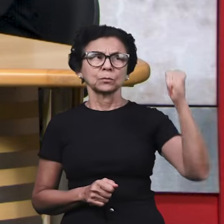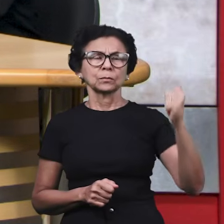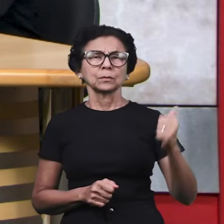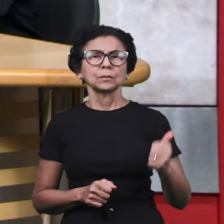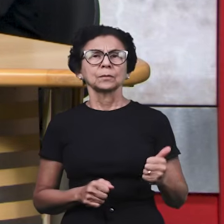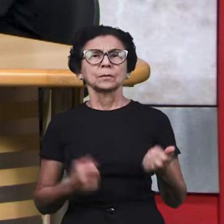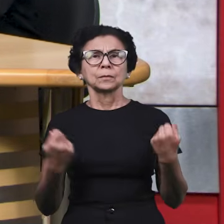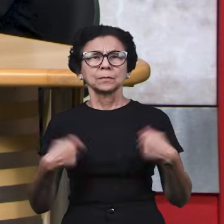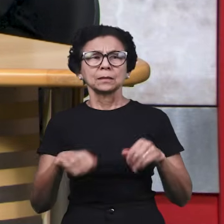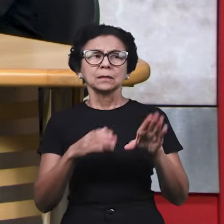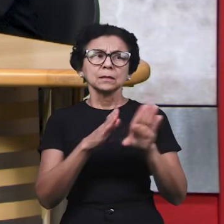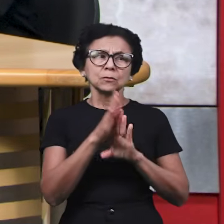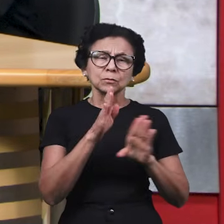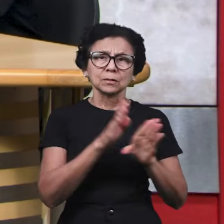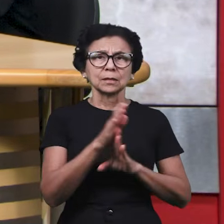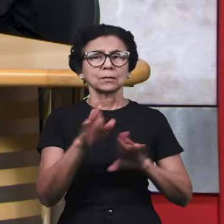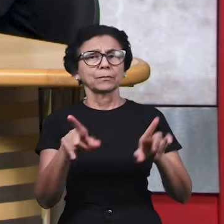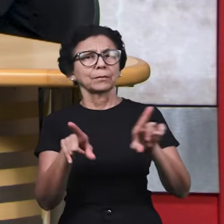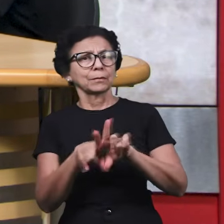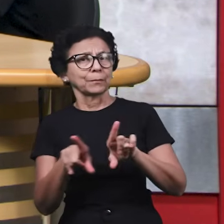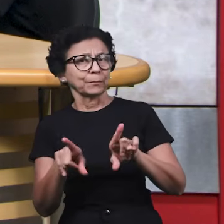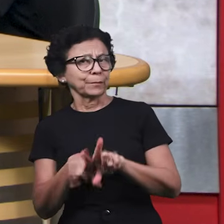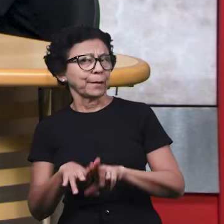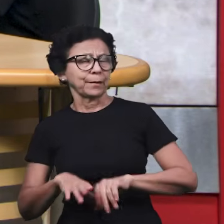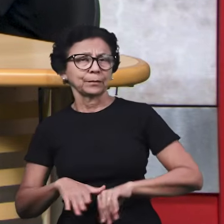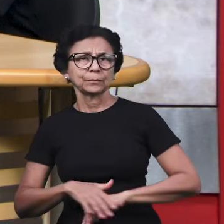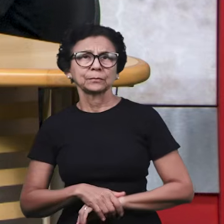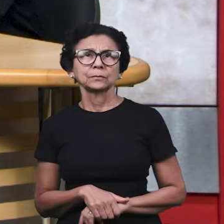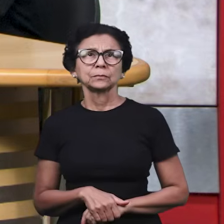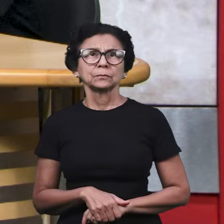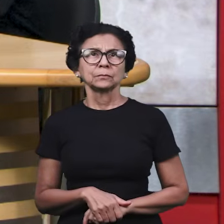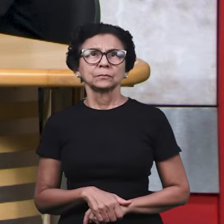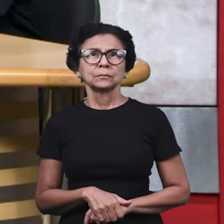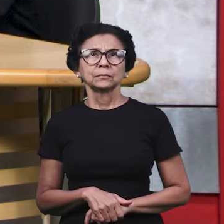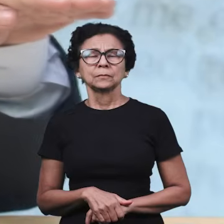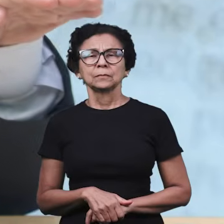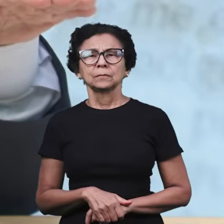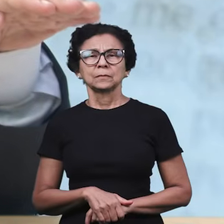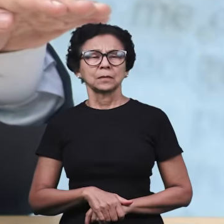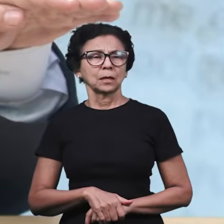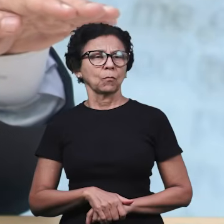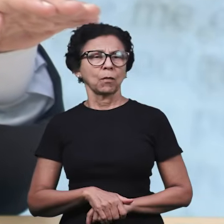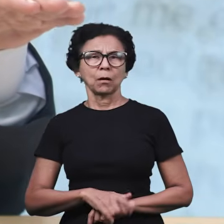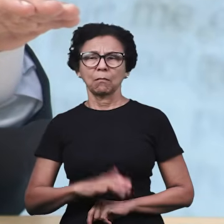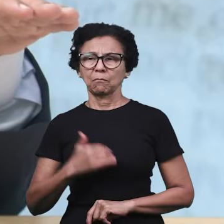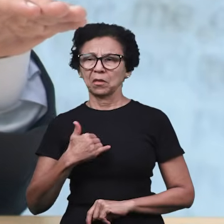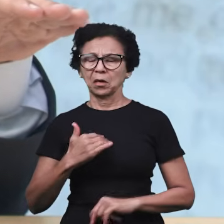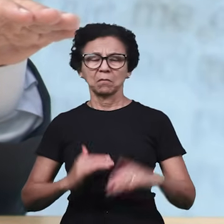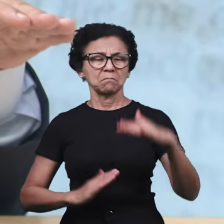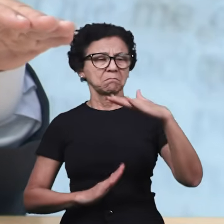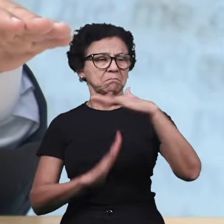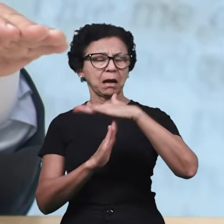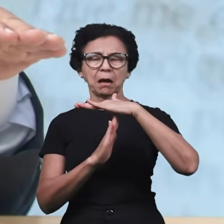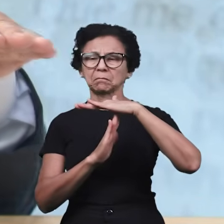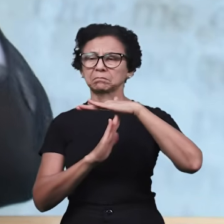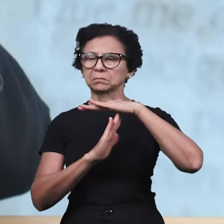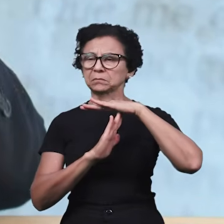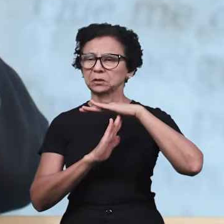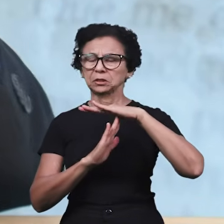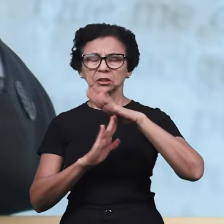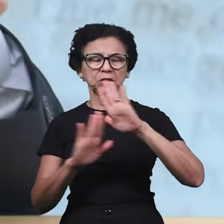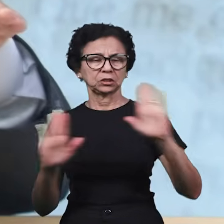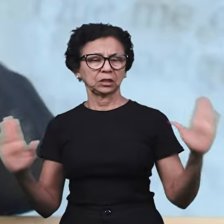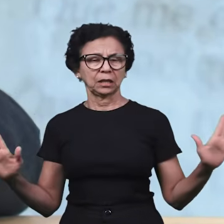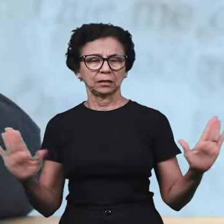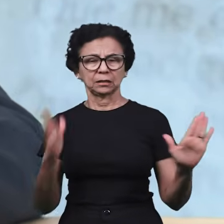para aumentar em sabedoria. Isso. Você nunca vai chegar no ponto, cheguei no máximo da sabedoria, não preciso ouvir mais nada. Só